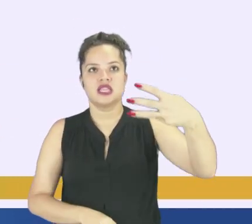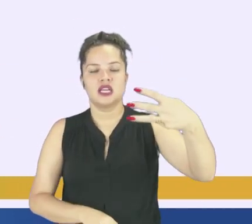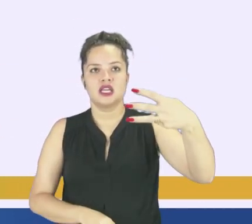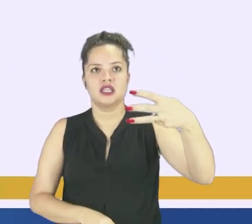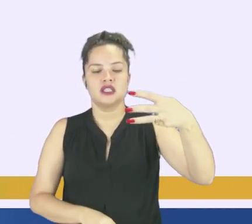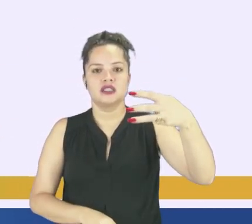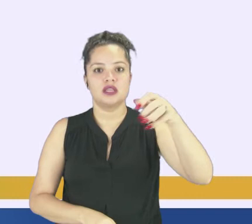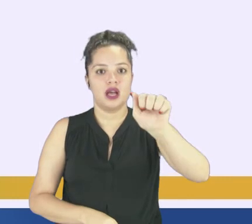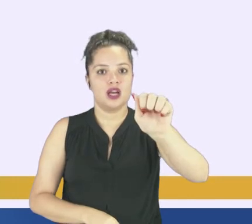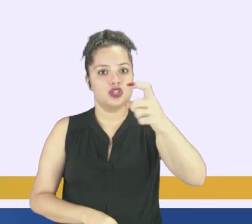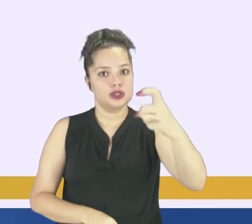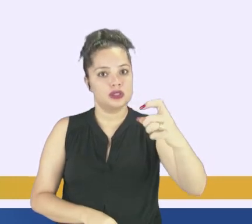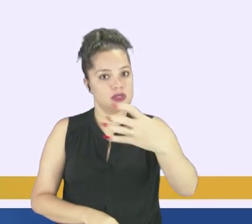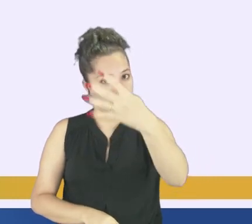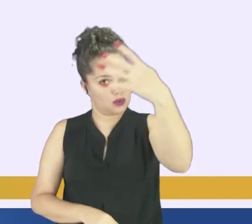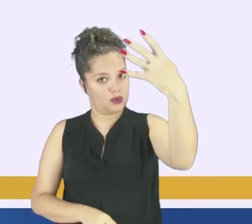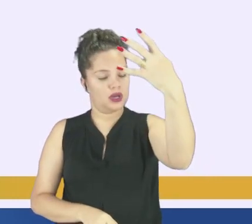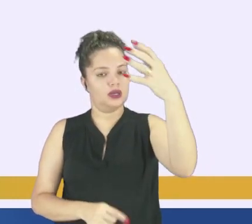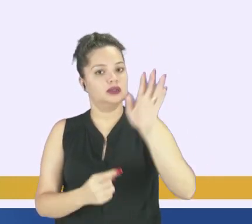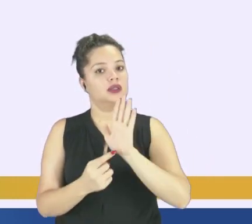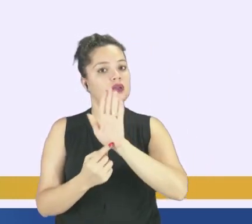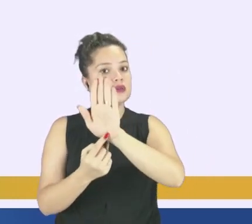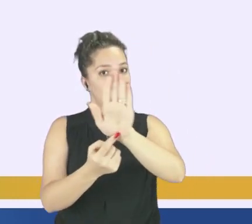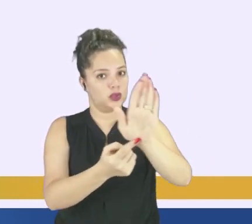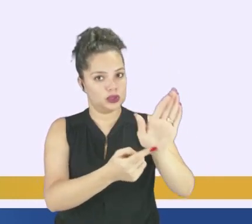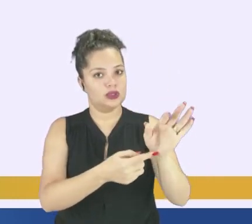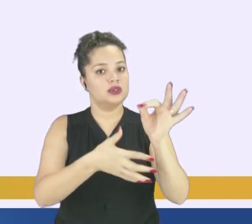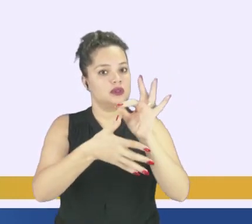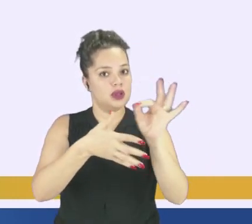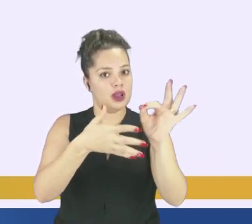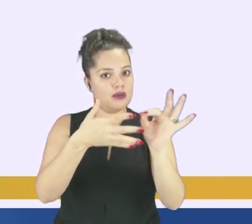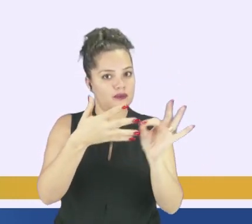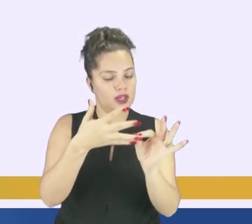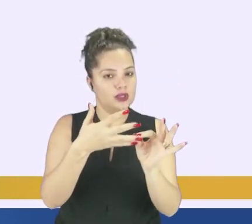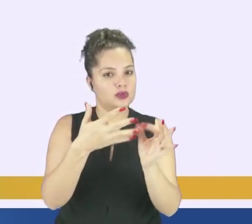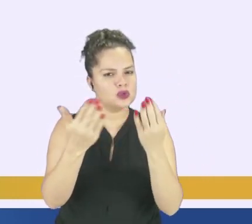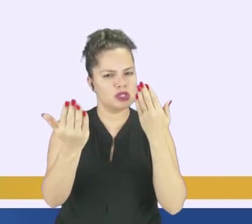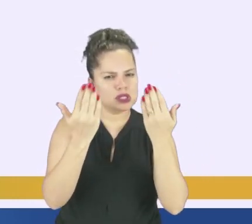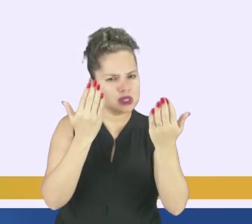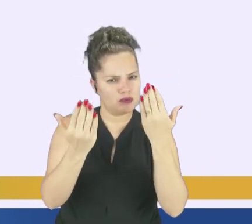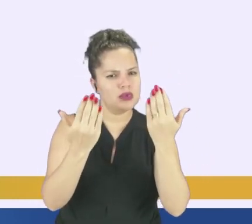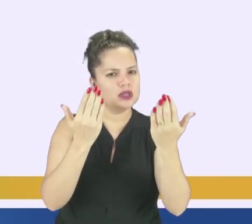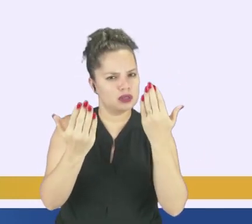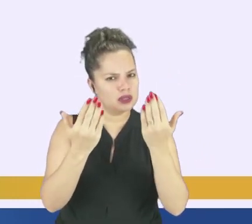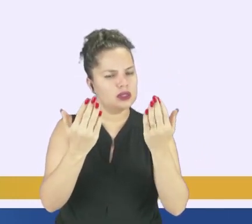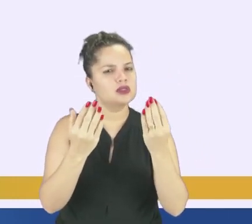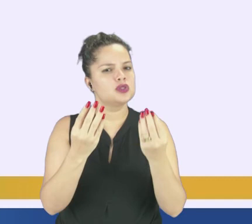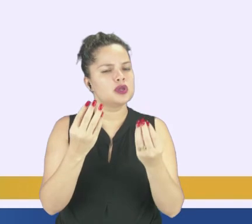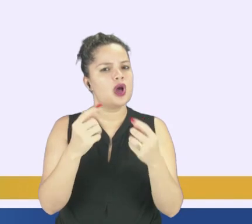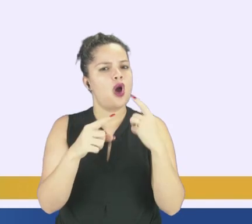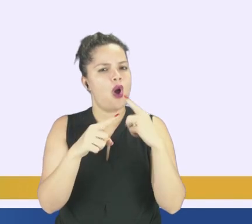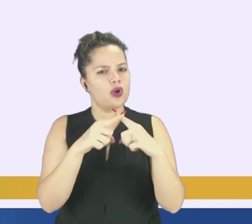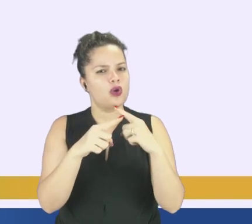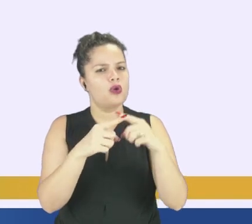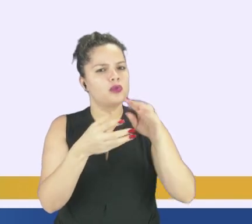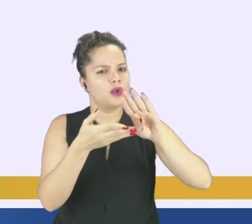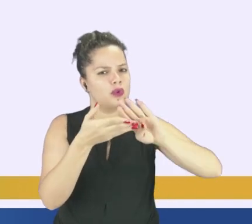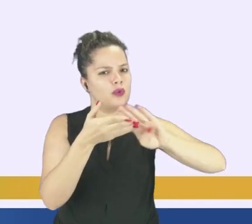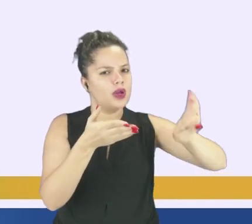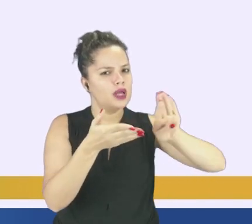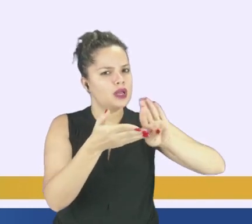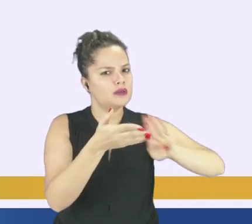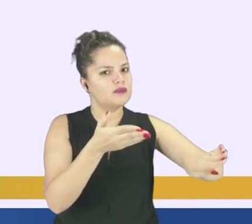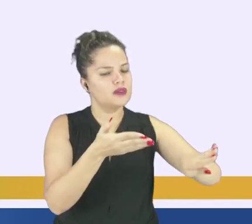implica dizer que esses dois elementos eles são semelhantes. Como eles são semelhantes, nós podemos eliminar